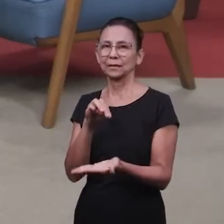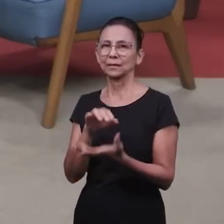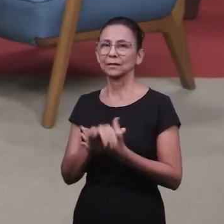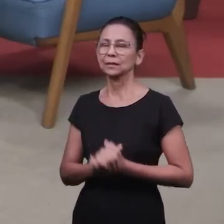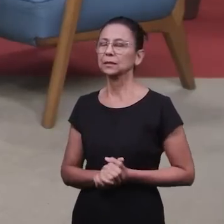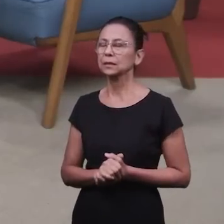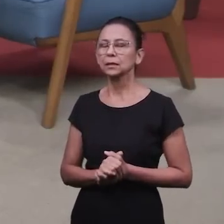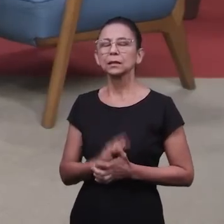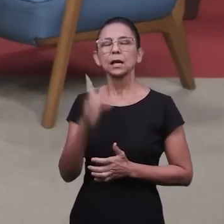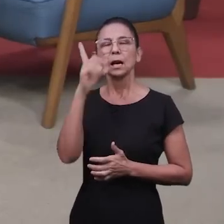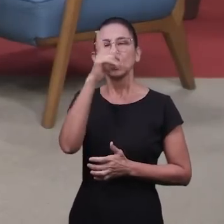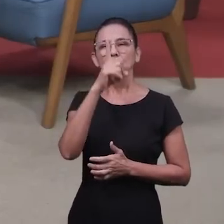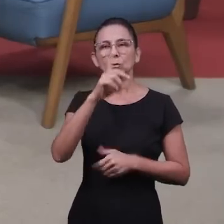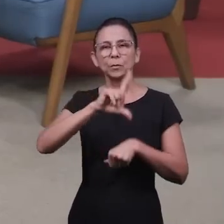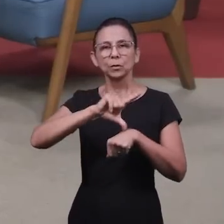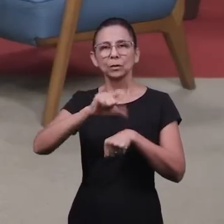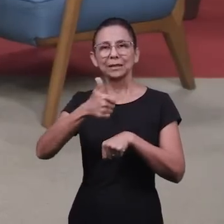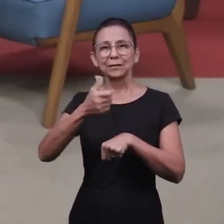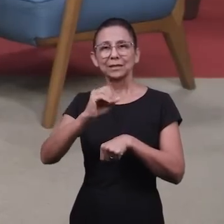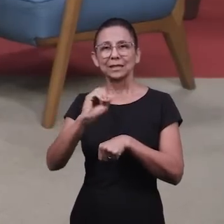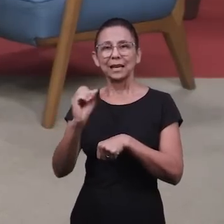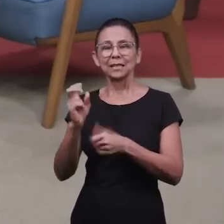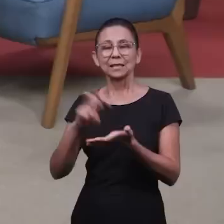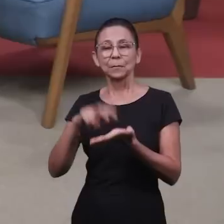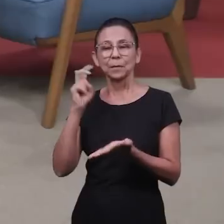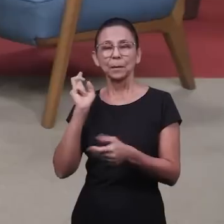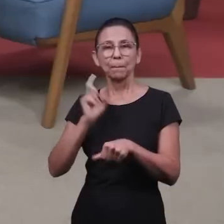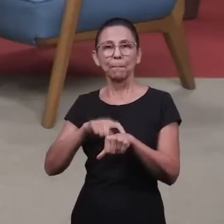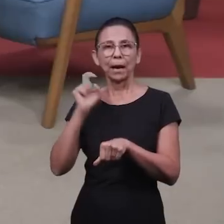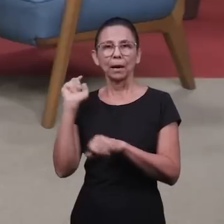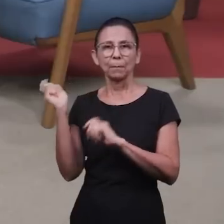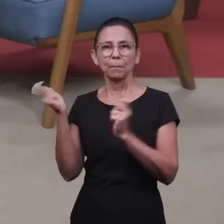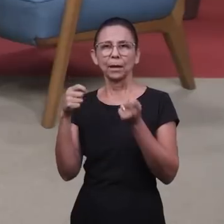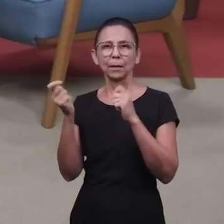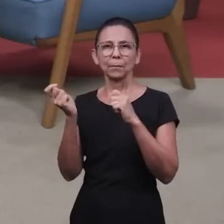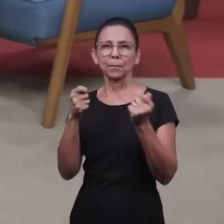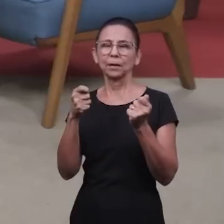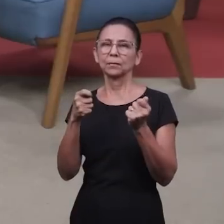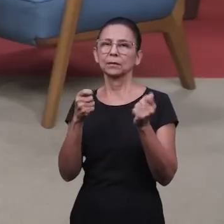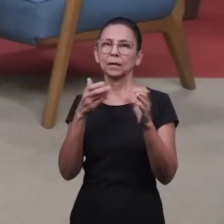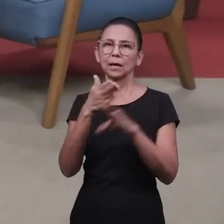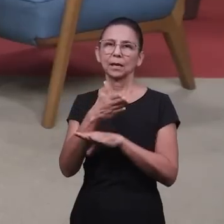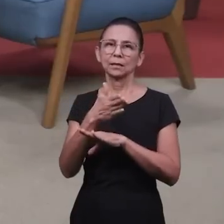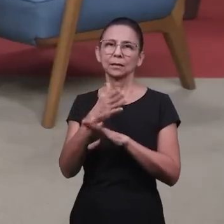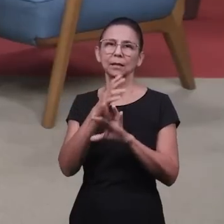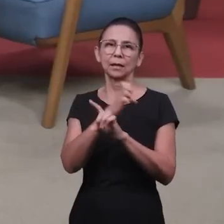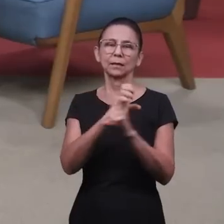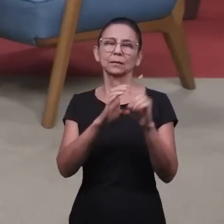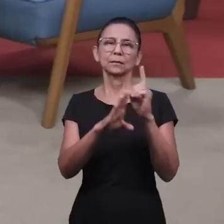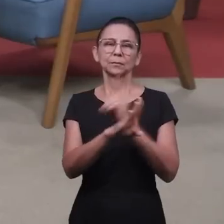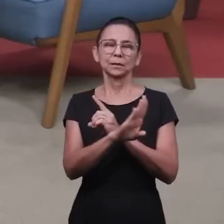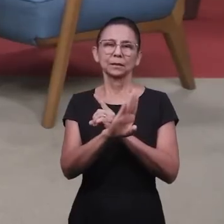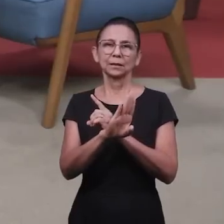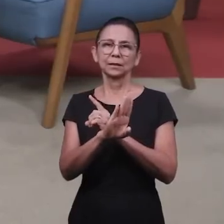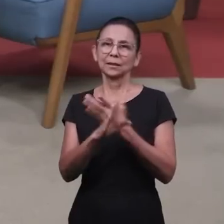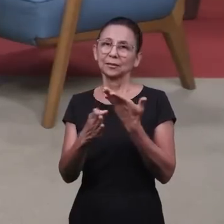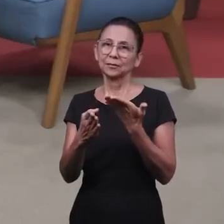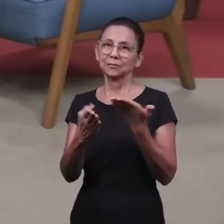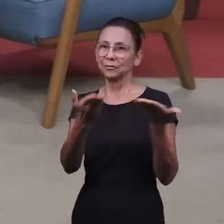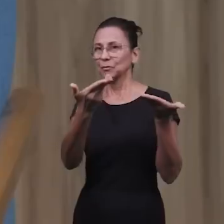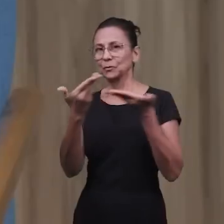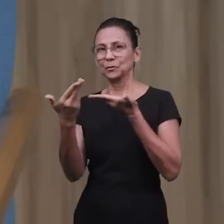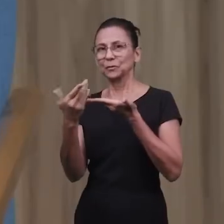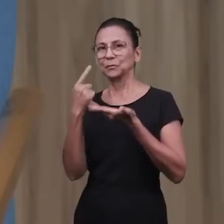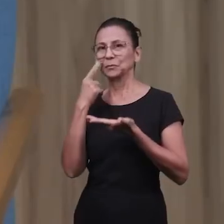Maranata. Todos os domingos, às 10 horas da manhã, em ponto, a nossa Escola Bíblica vai ao ar nesse canal e você é nosso convidado a